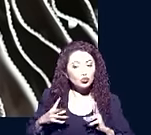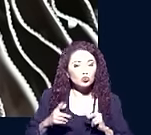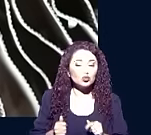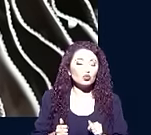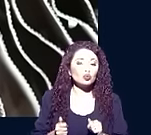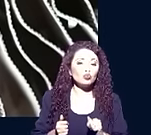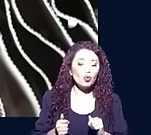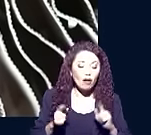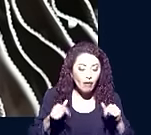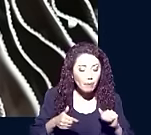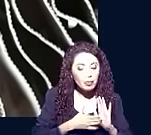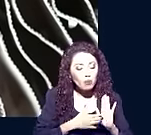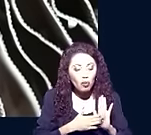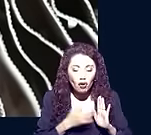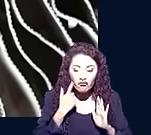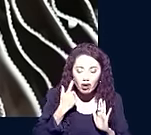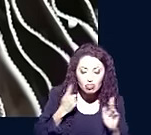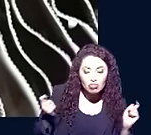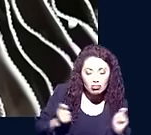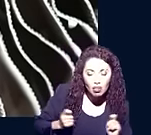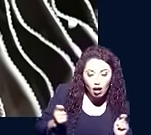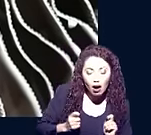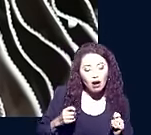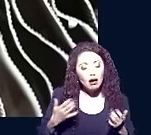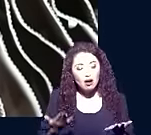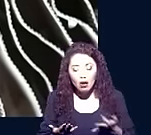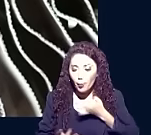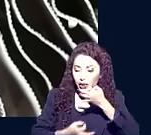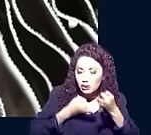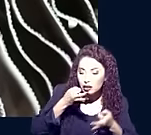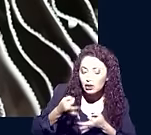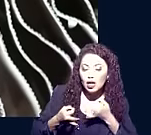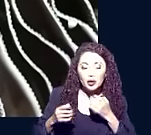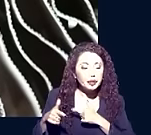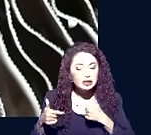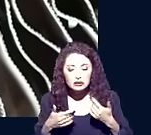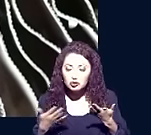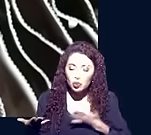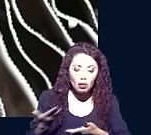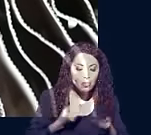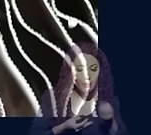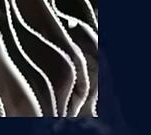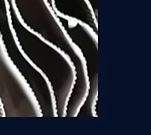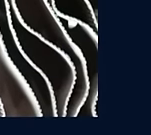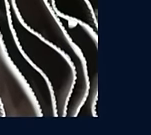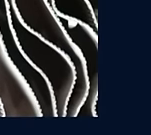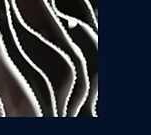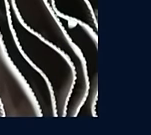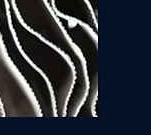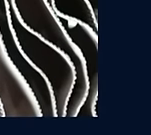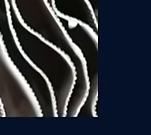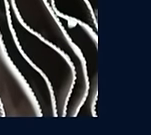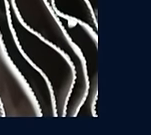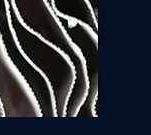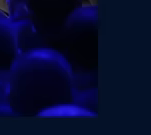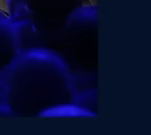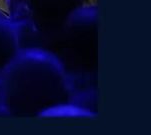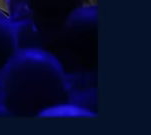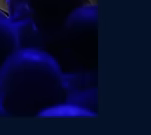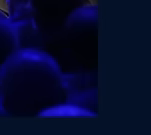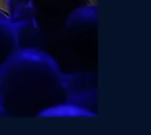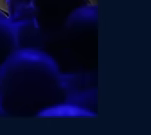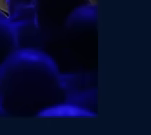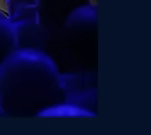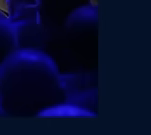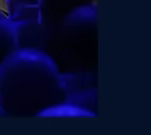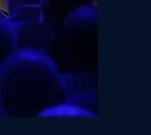das possibilidades das iniciativas das sugestões que estão sendo feitas para a elaboração tanto da LDO quanto orçamento Presidente o Senhor deu